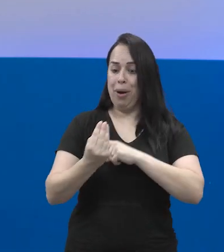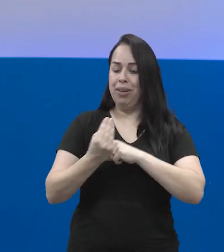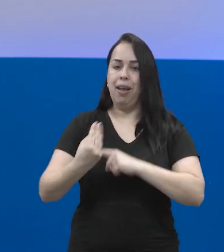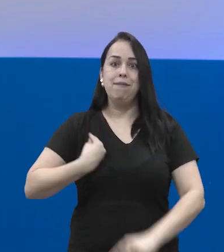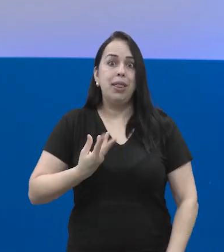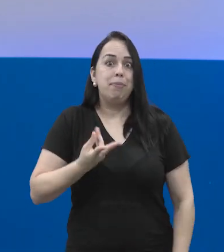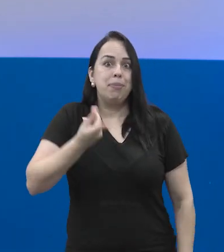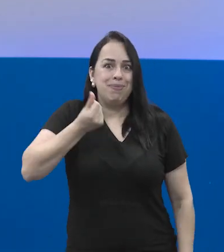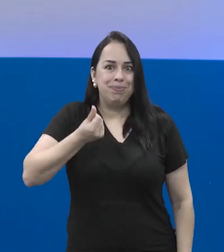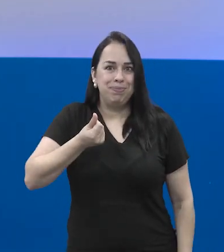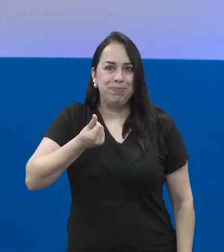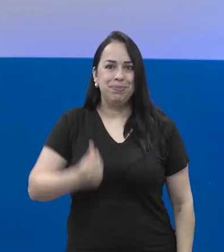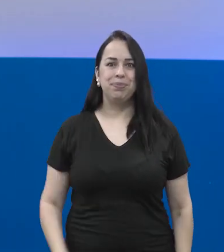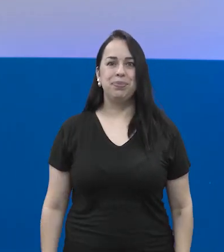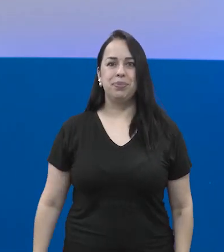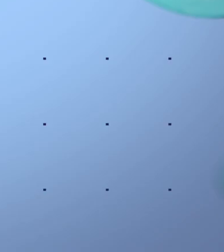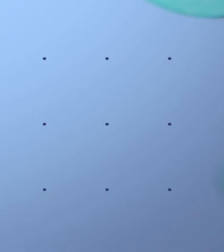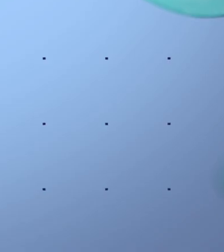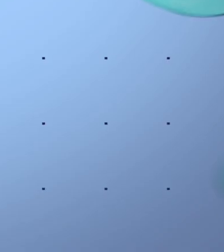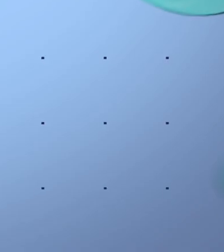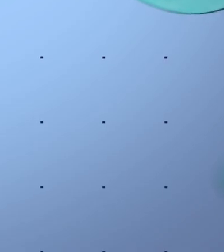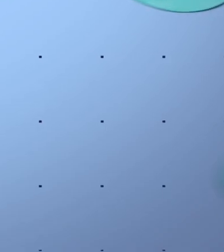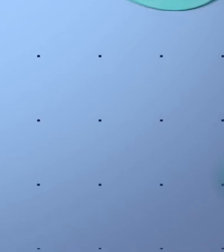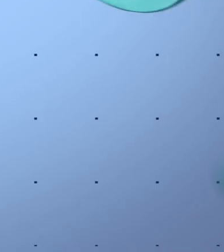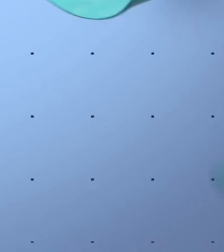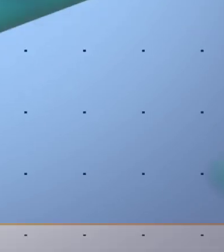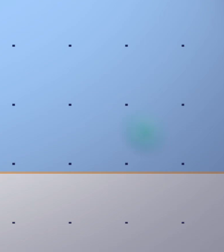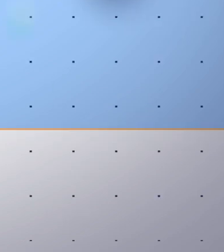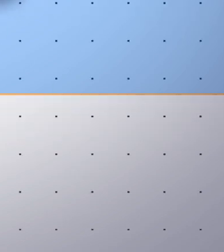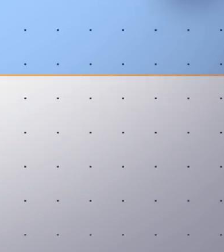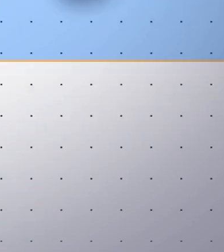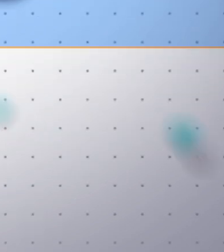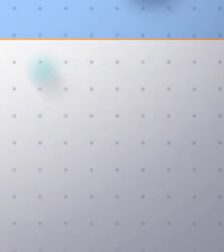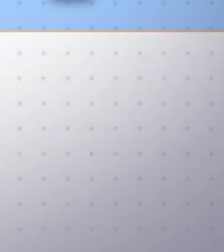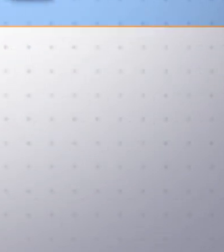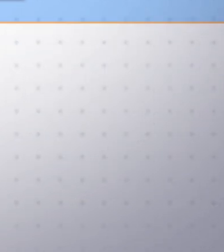informações sobre cuidado e bem-estar.